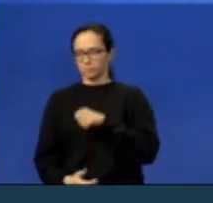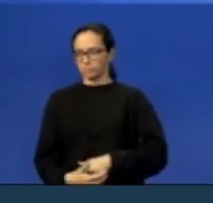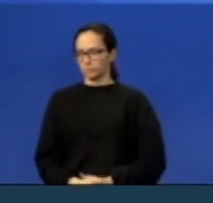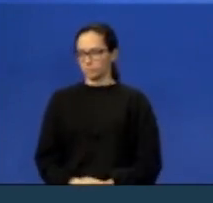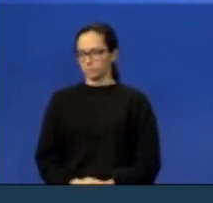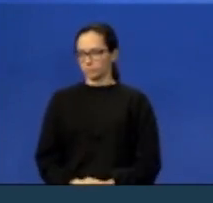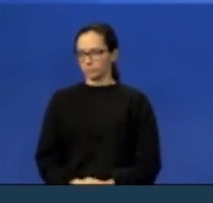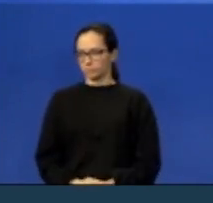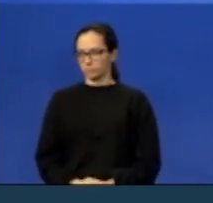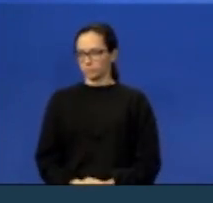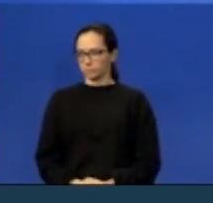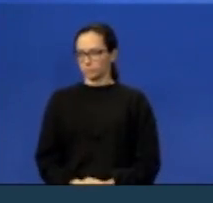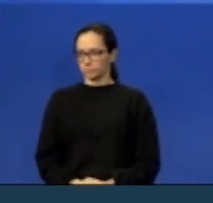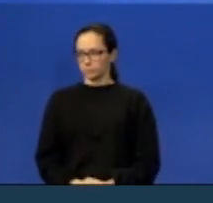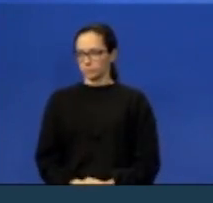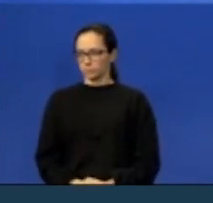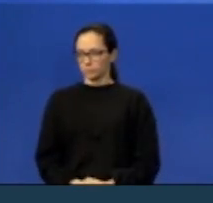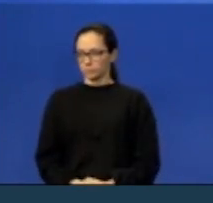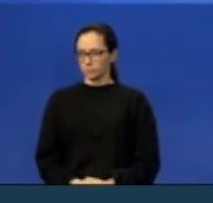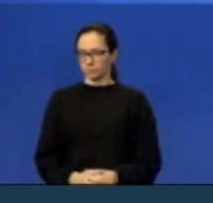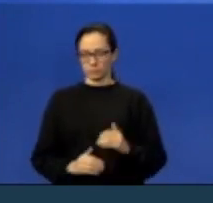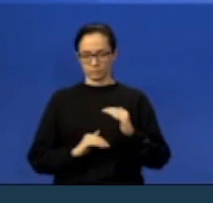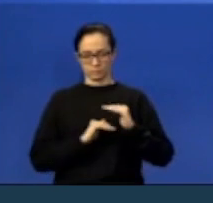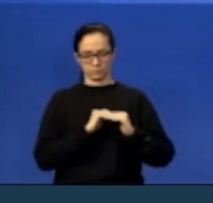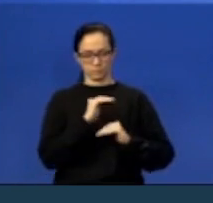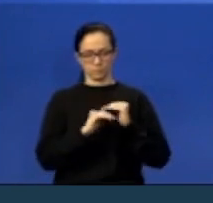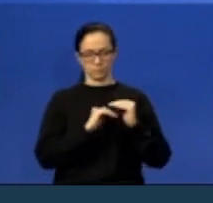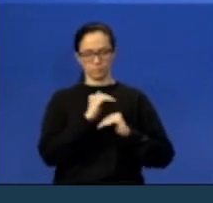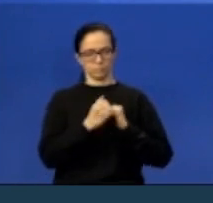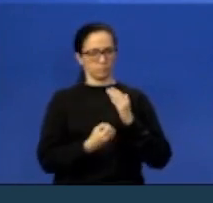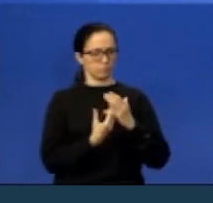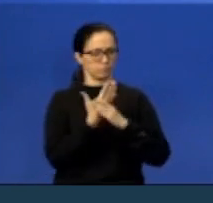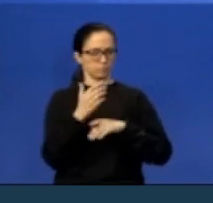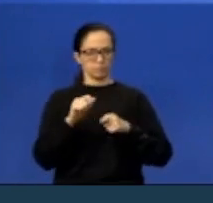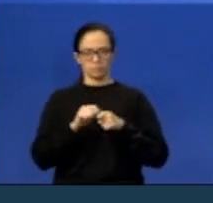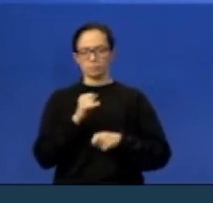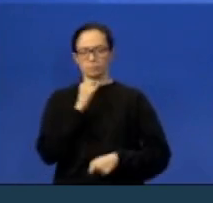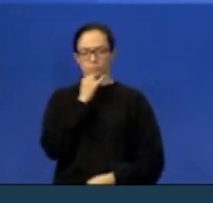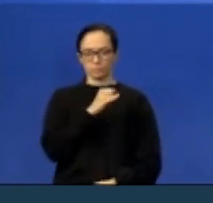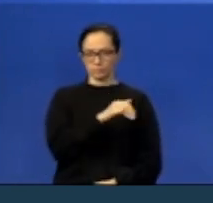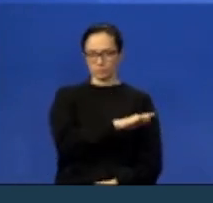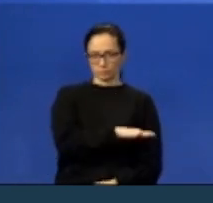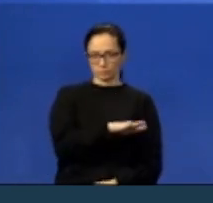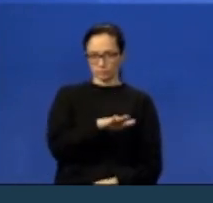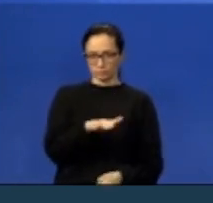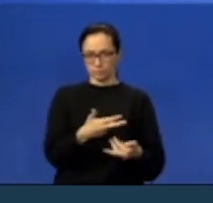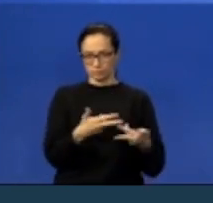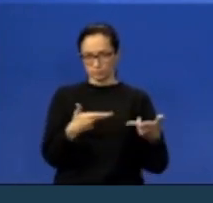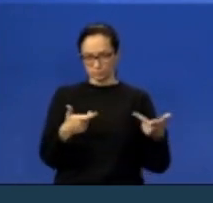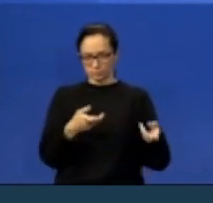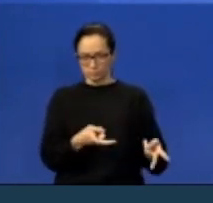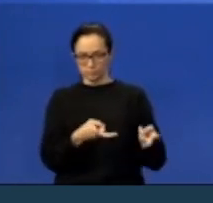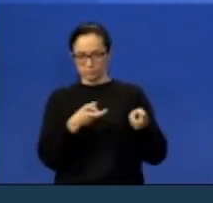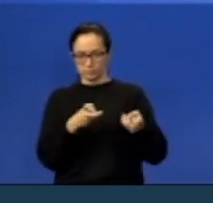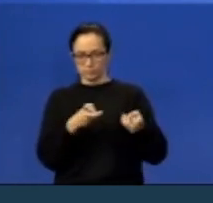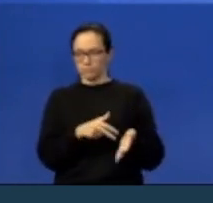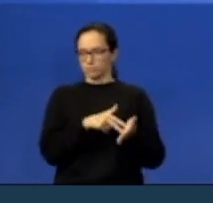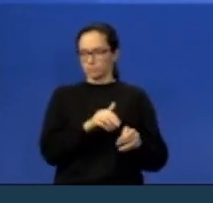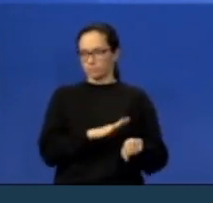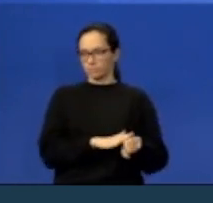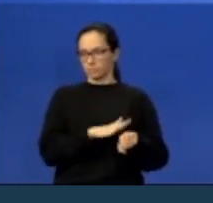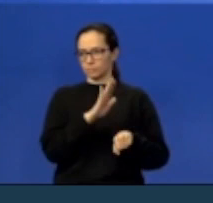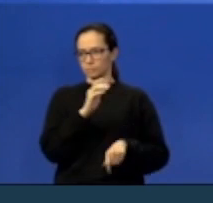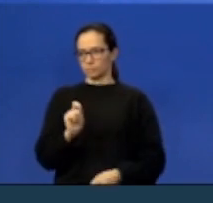em fase de desenvolvimento, uma criança, por exemplo, ela tem uma prevalência,